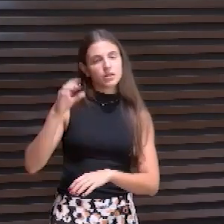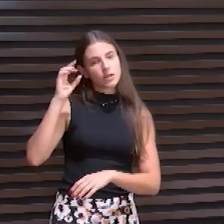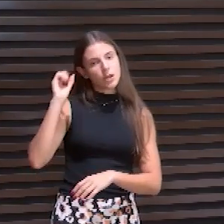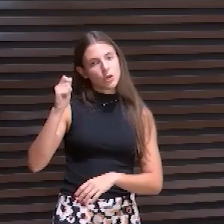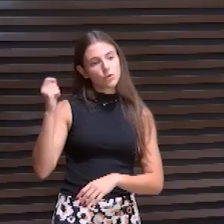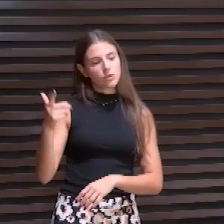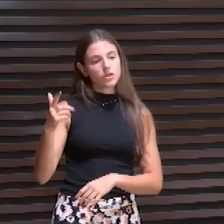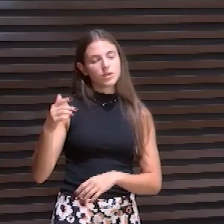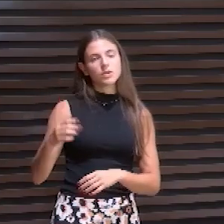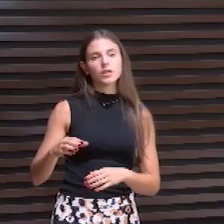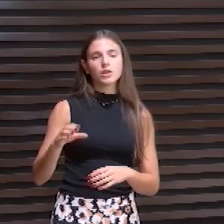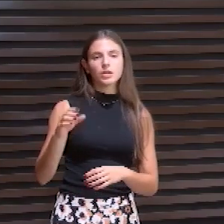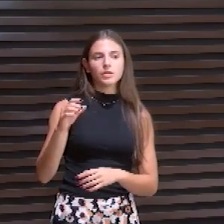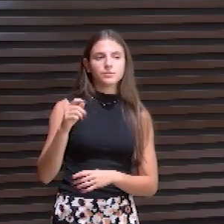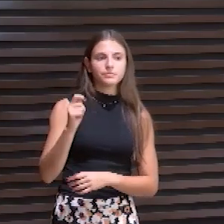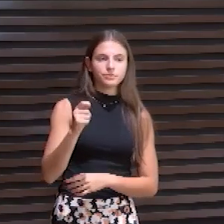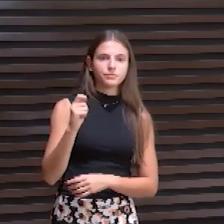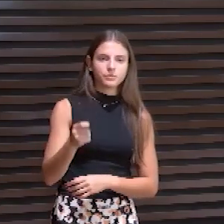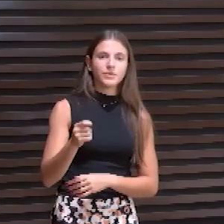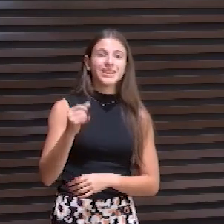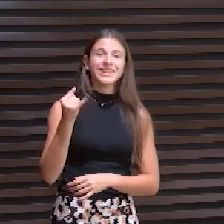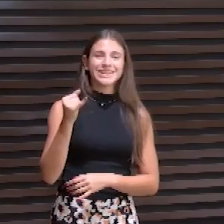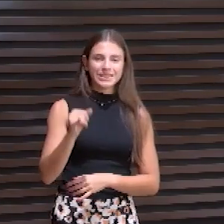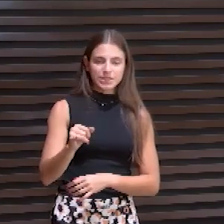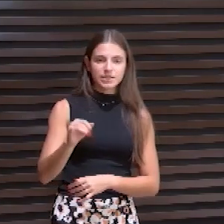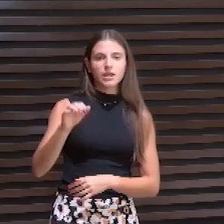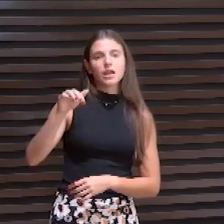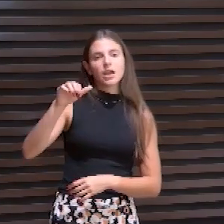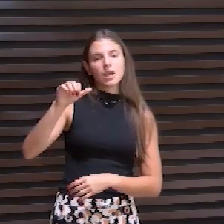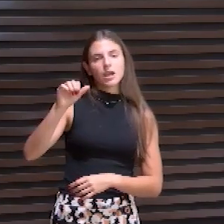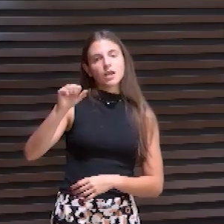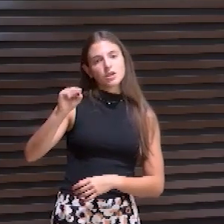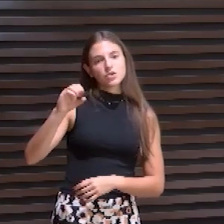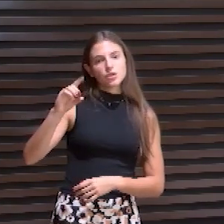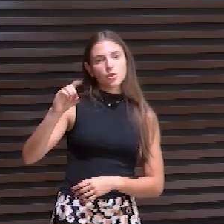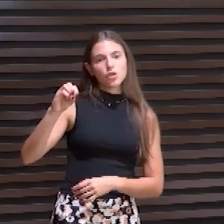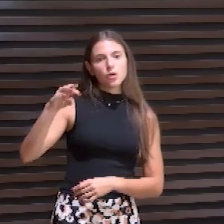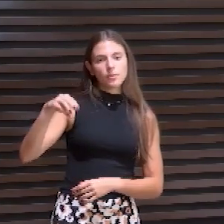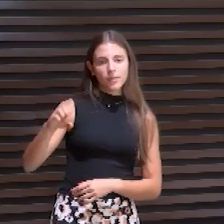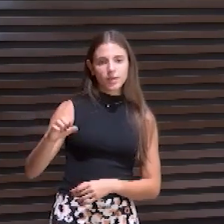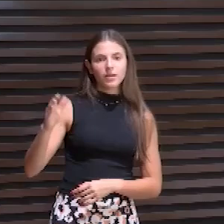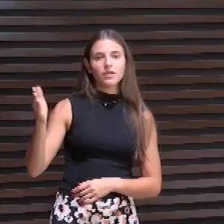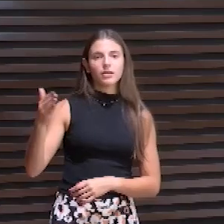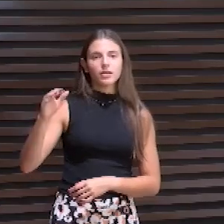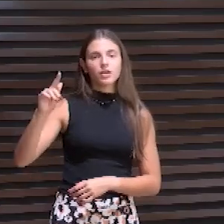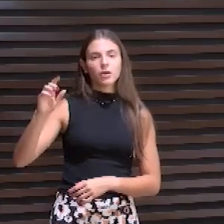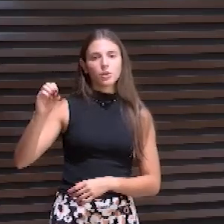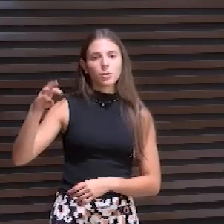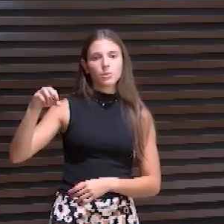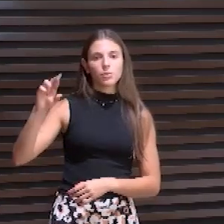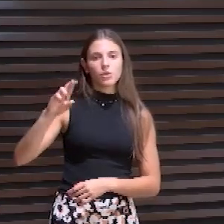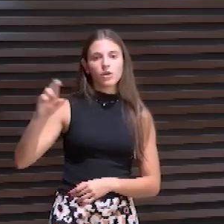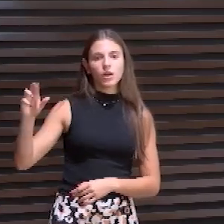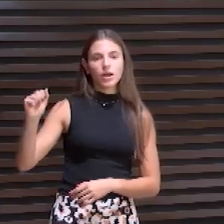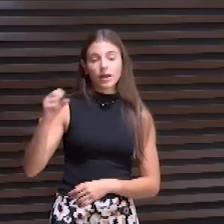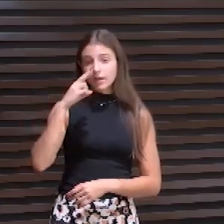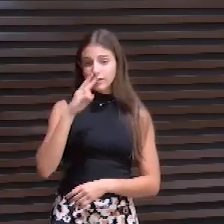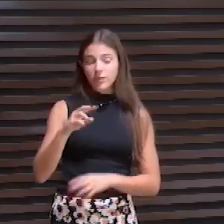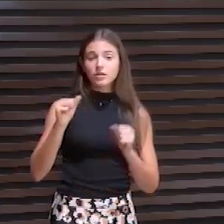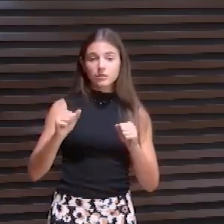Gomorra tivessem visto os milagres que eles viram, teriam se arrependido. Palavras de Jesus. Então, olhando para